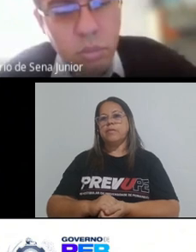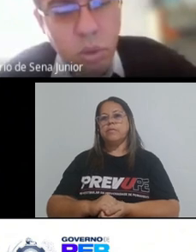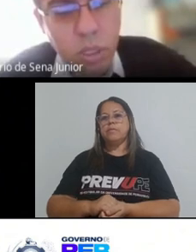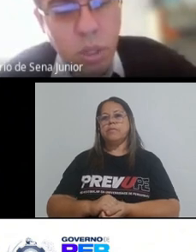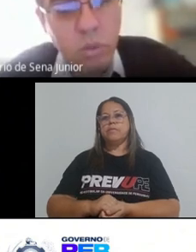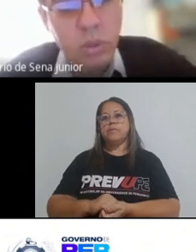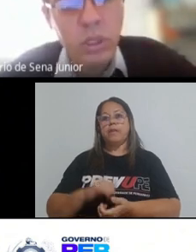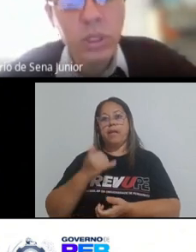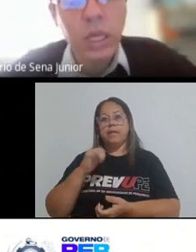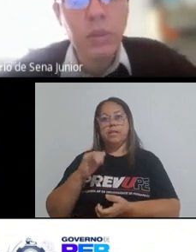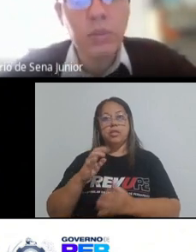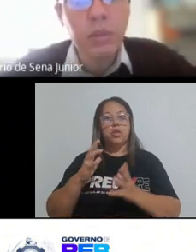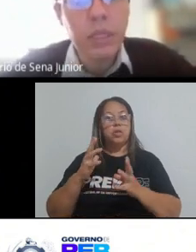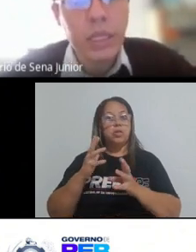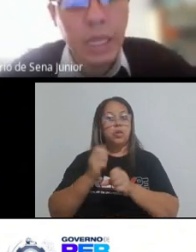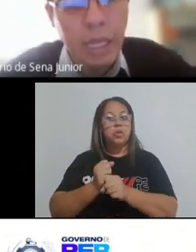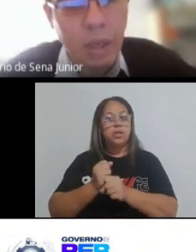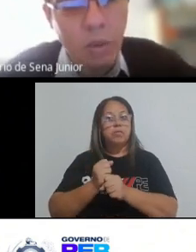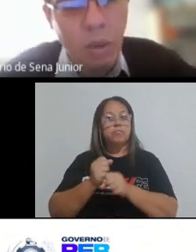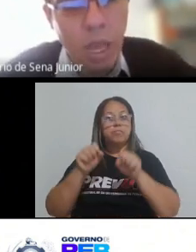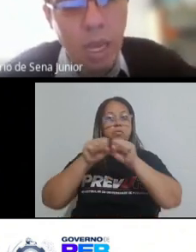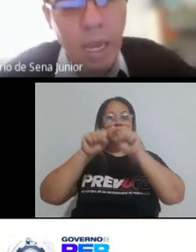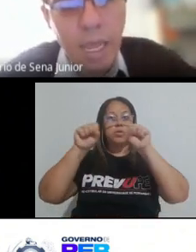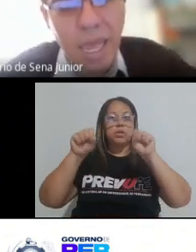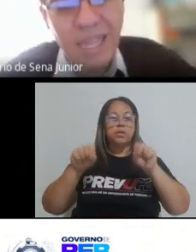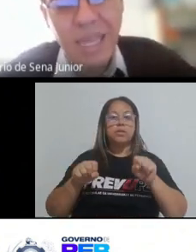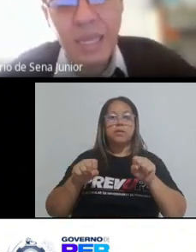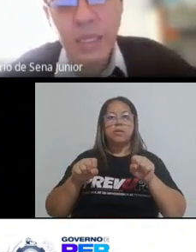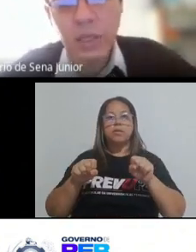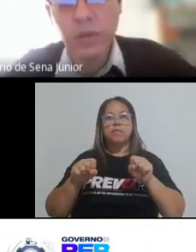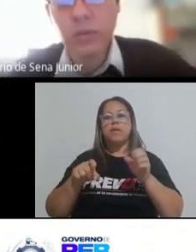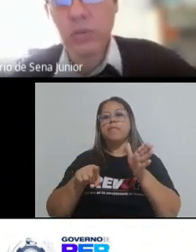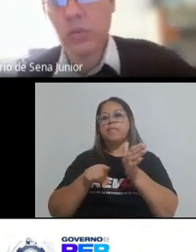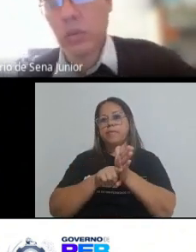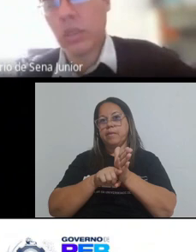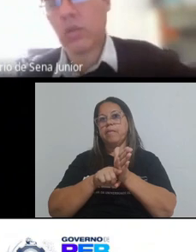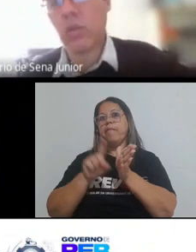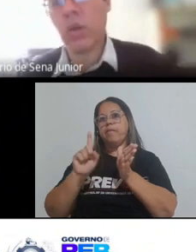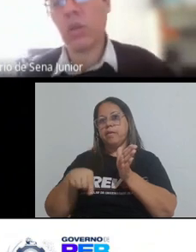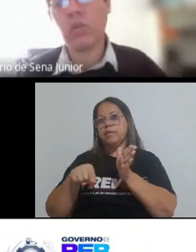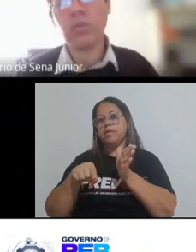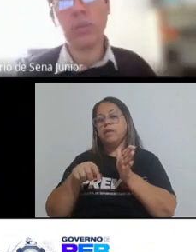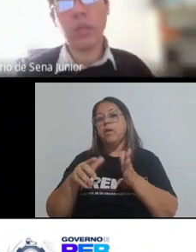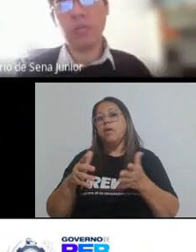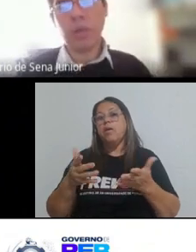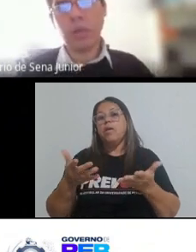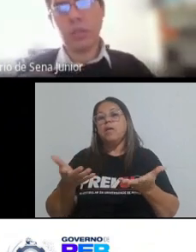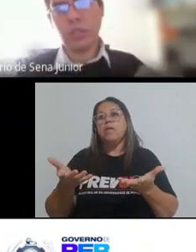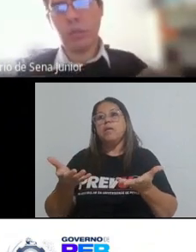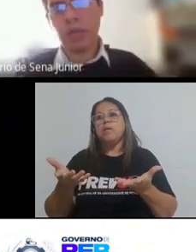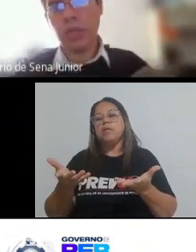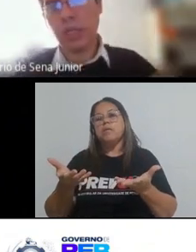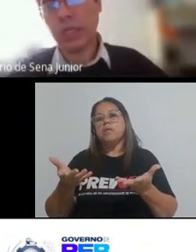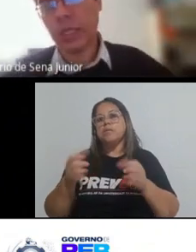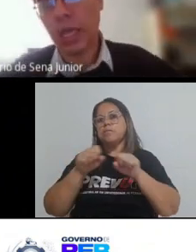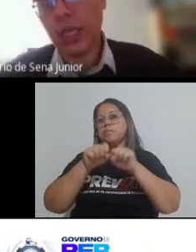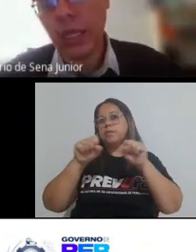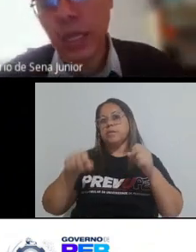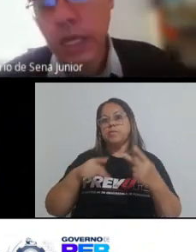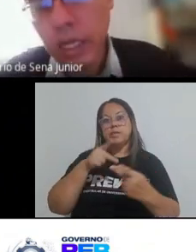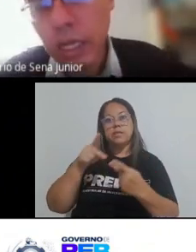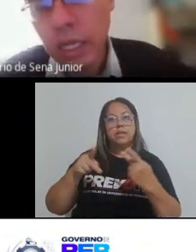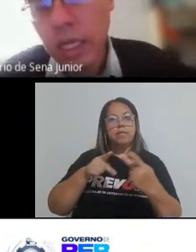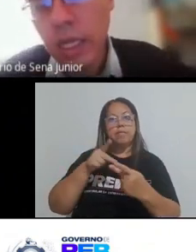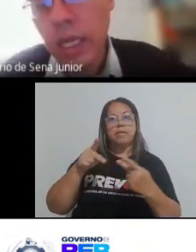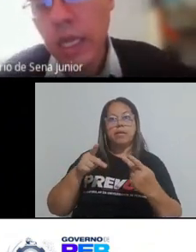total de um sistema é negativa, quando para esse sistema planeta satélite,